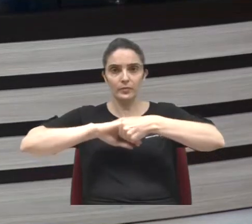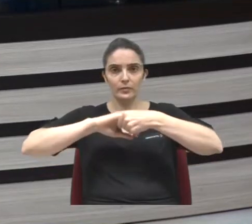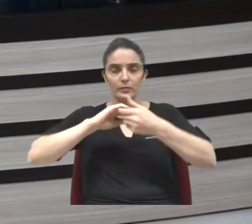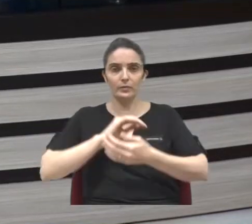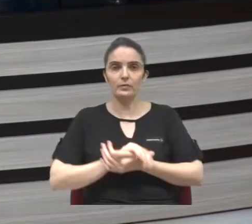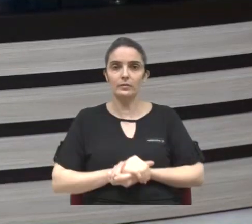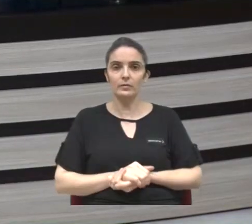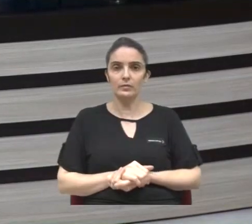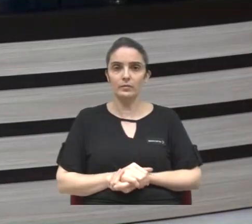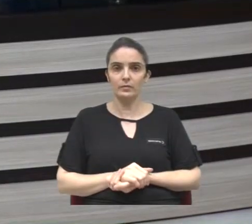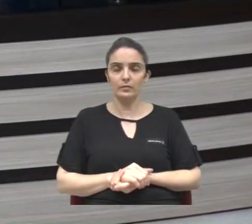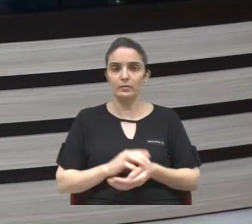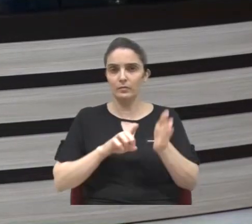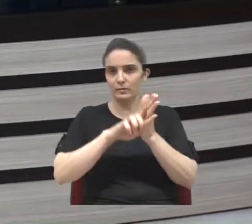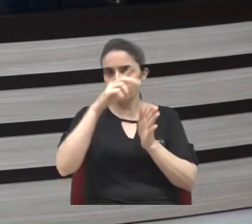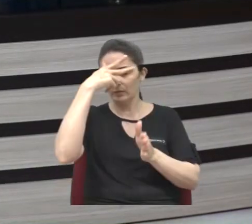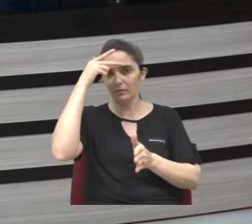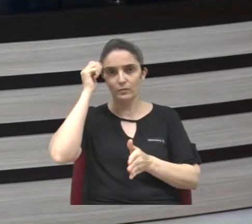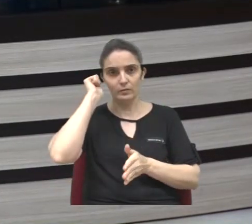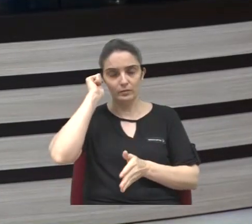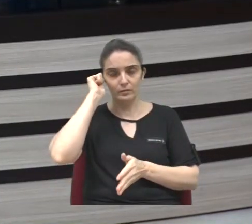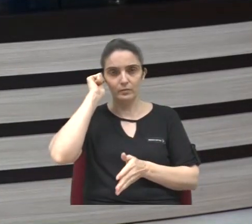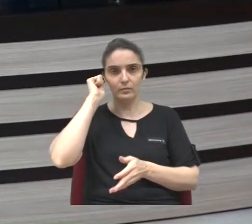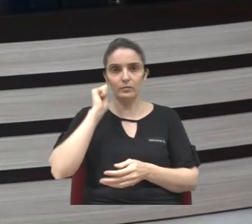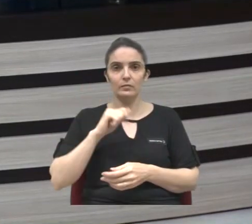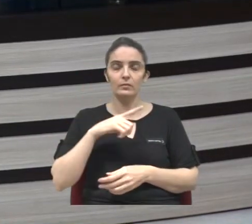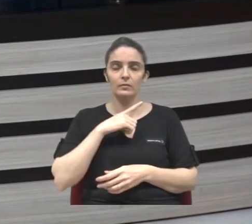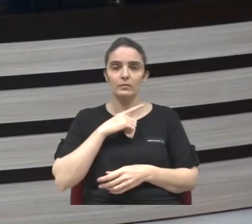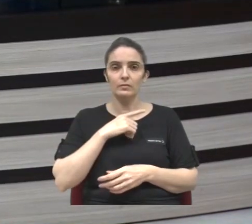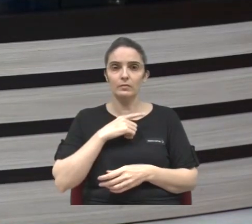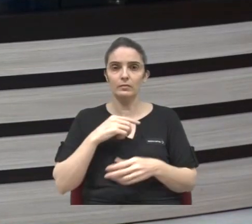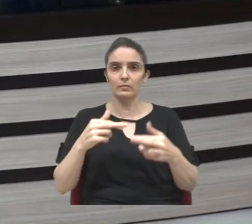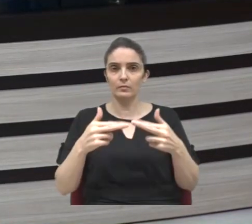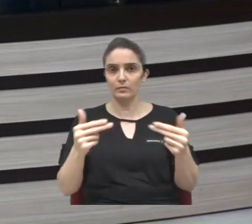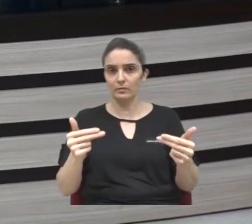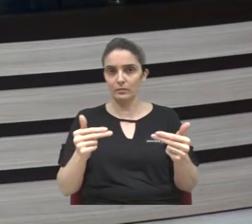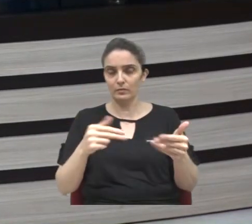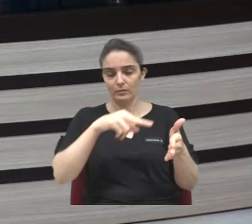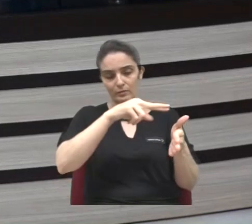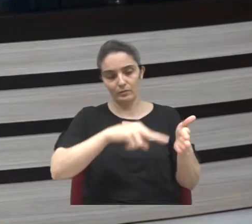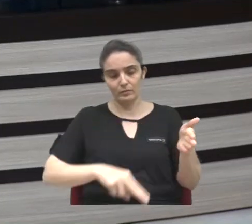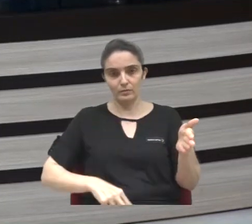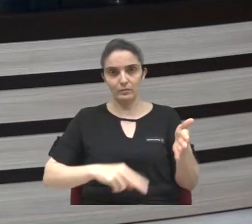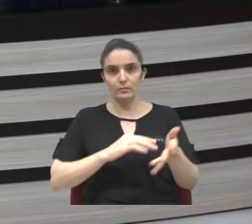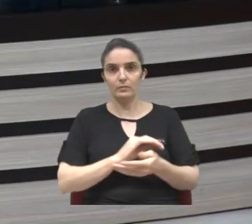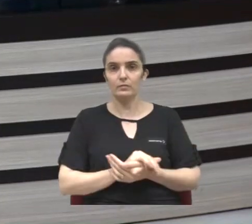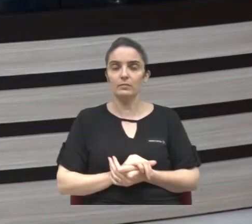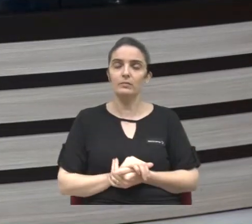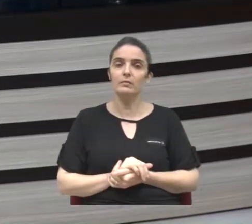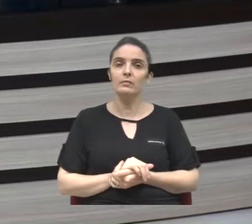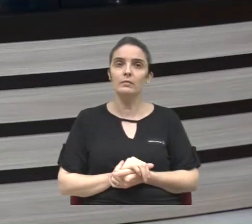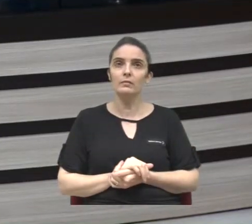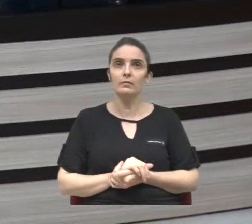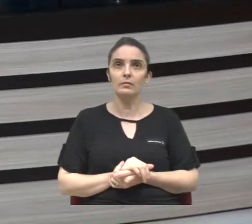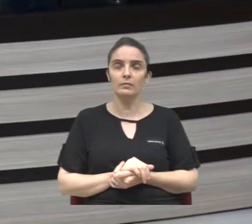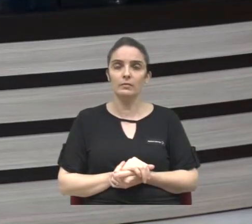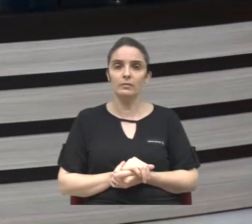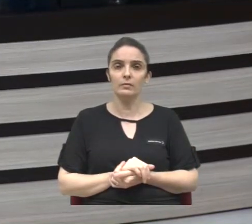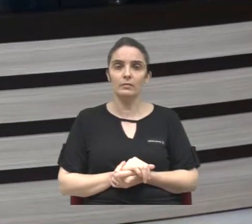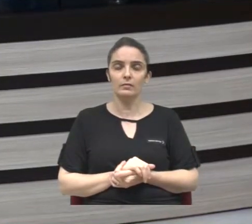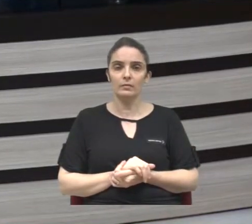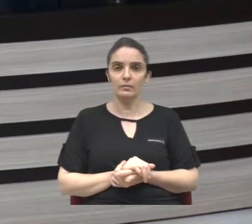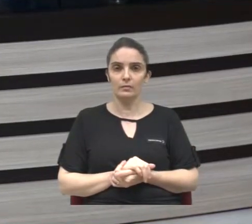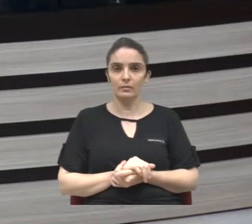Próximo requerimento. Existe matéria de prioridade para ser lidas, senhor presidente. Matéria de prioridade,